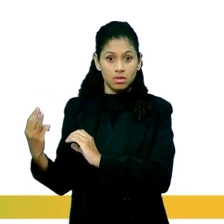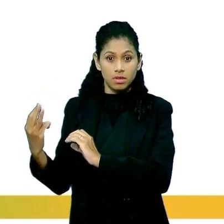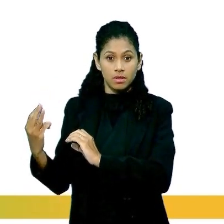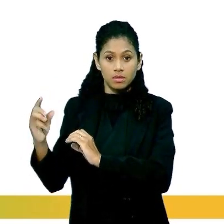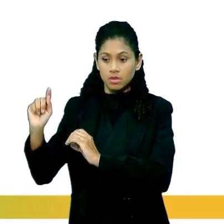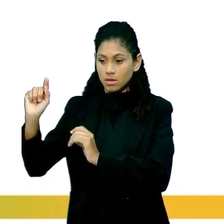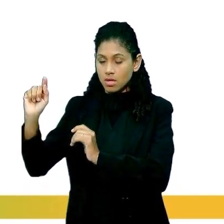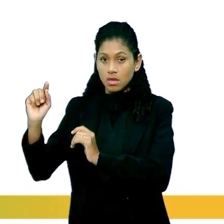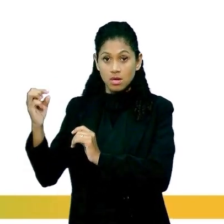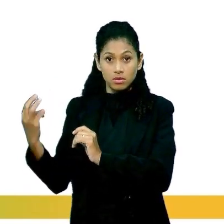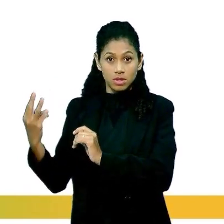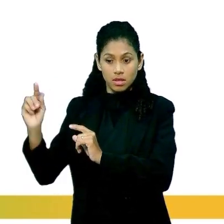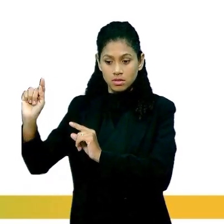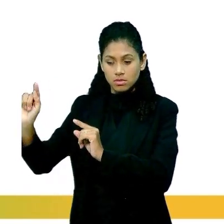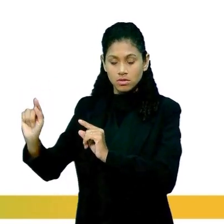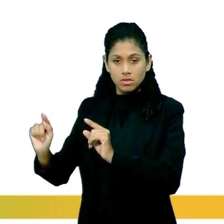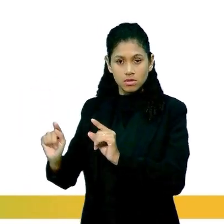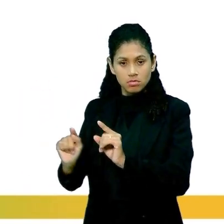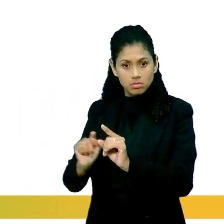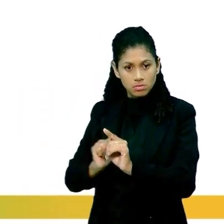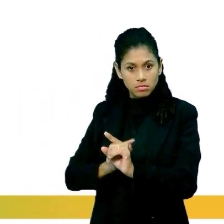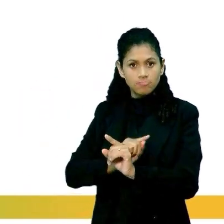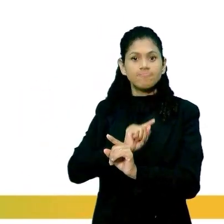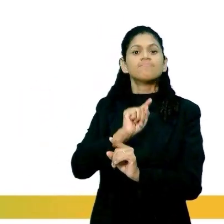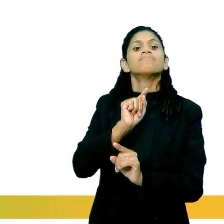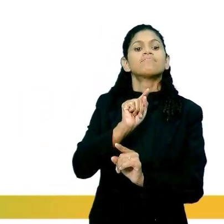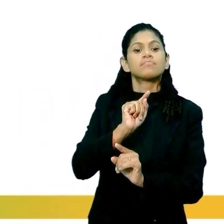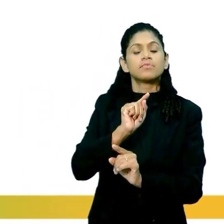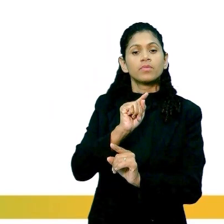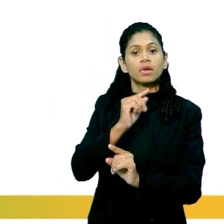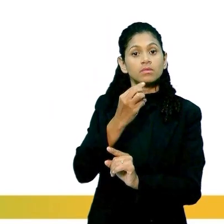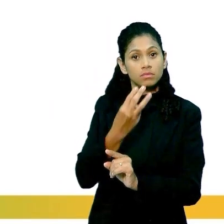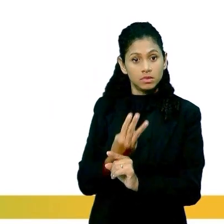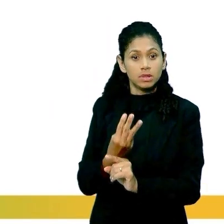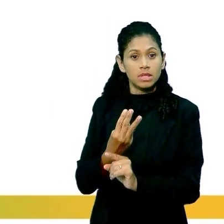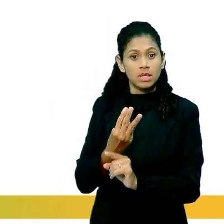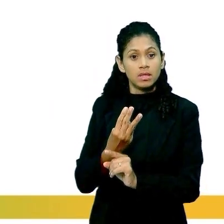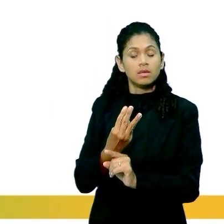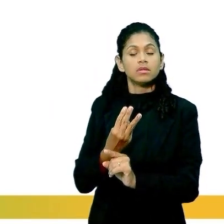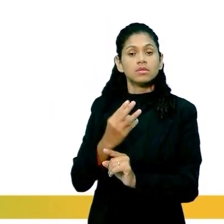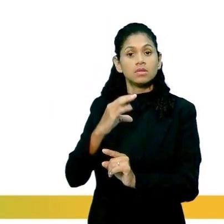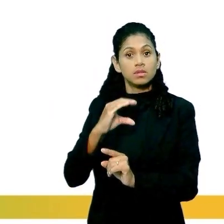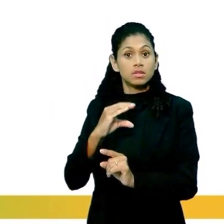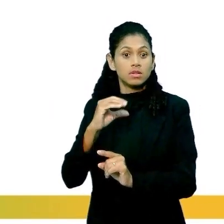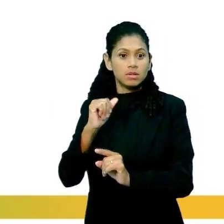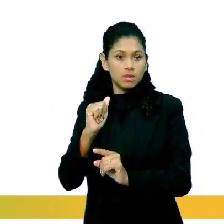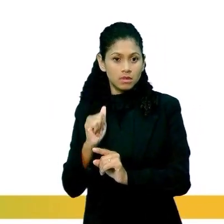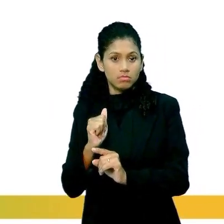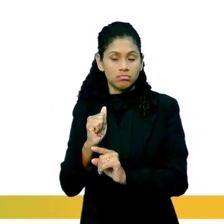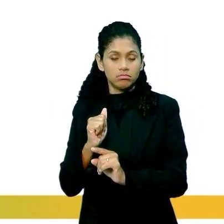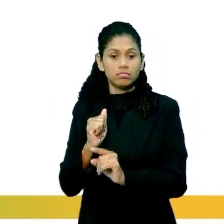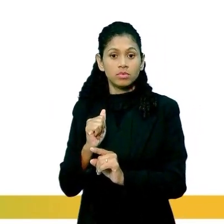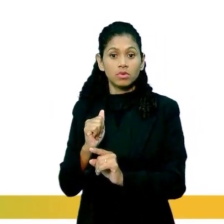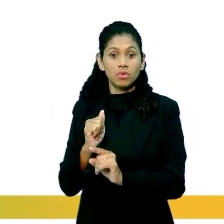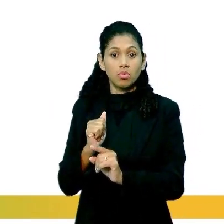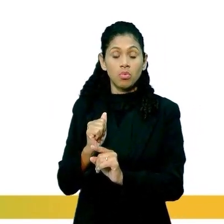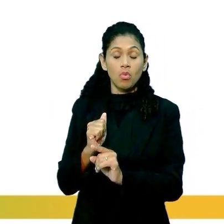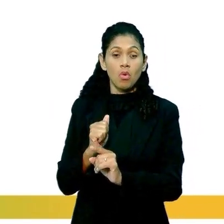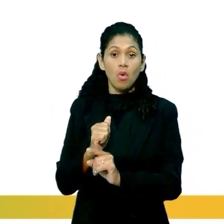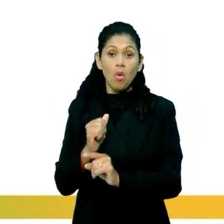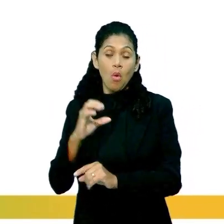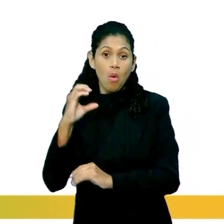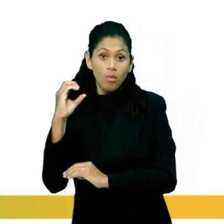cálcios no reagente e 3 cálcios no produto. E o oxigênio, 3 vezes 1, 3 oxigênios,